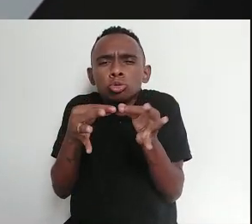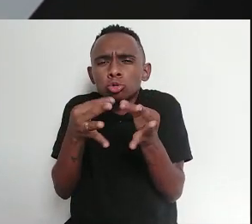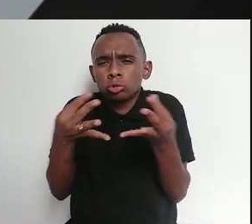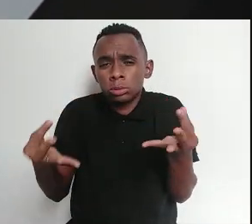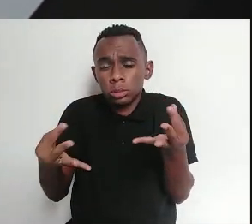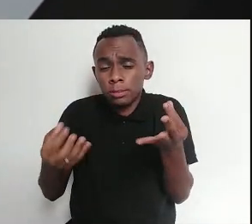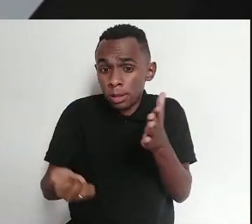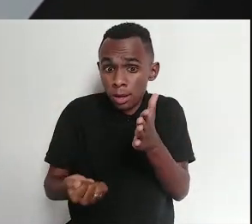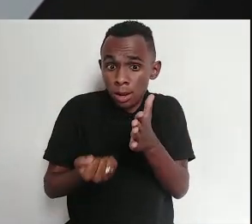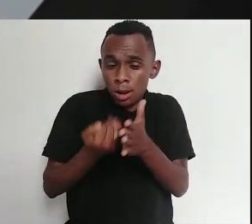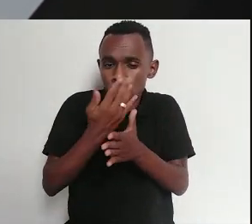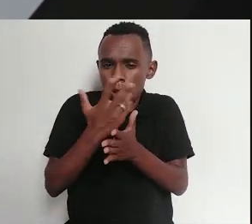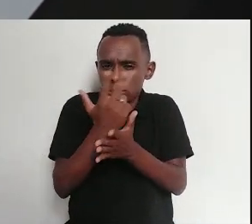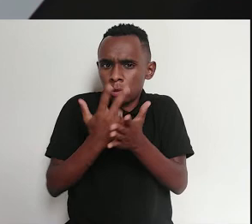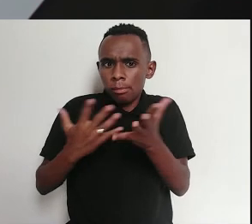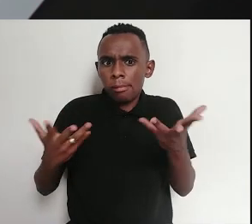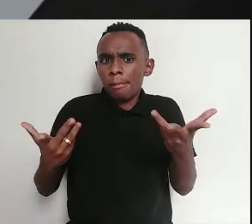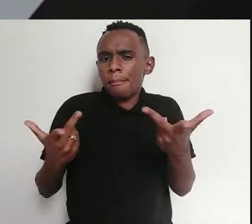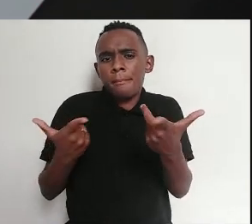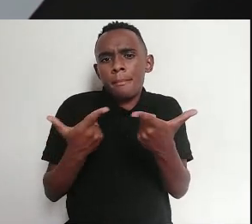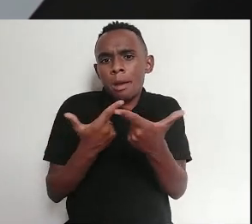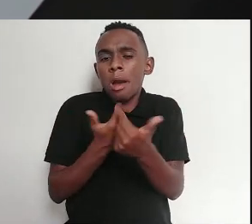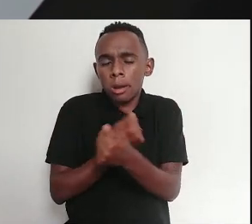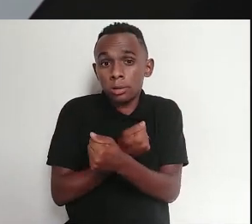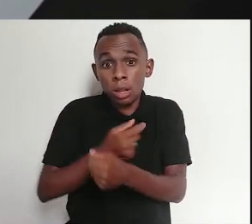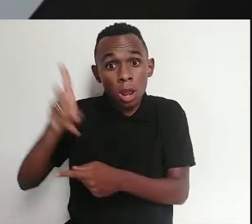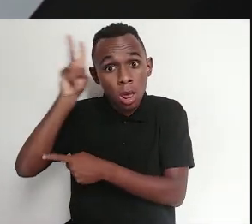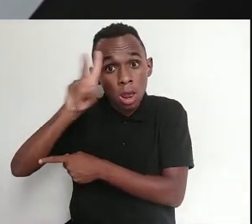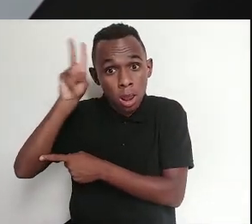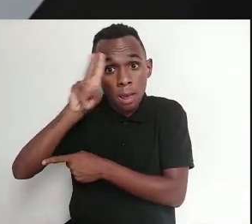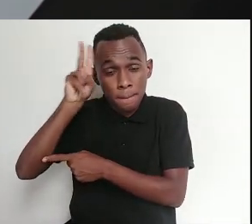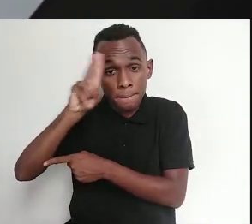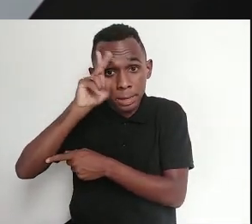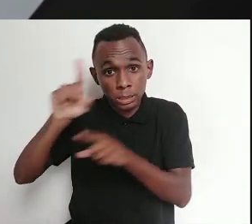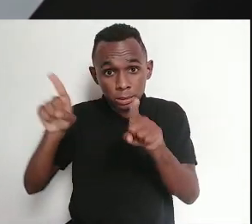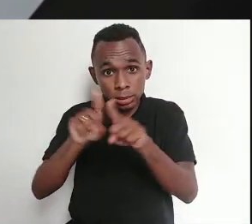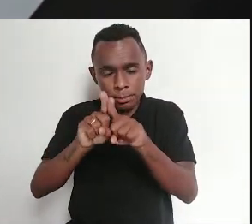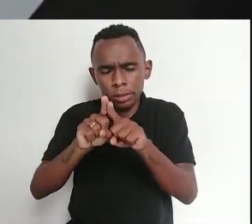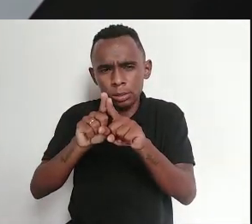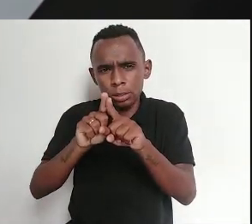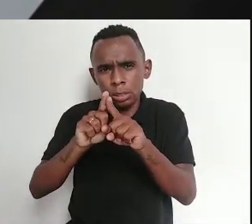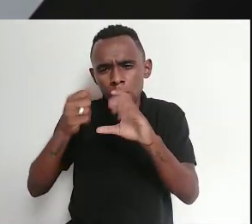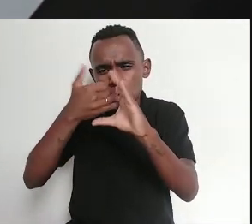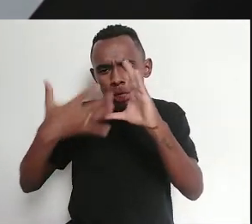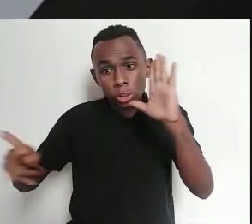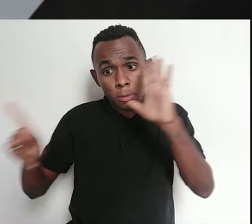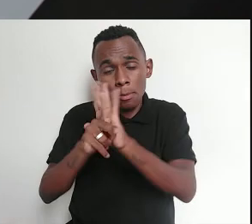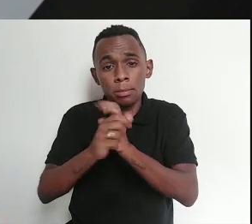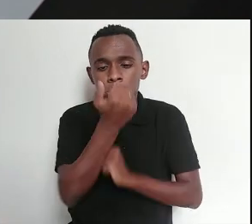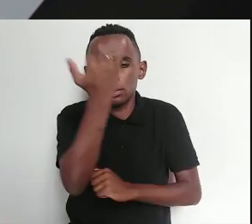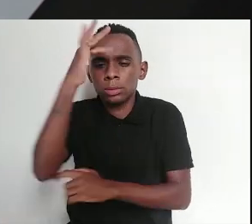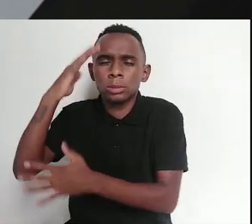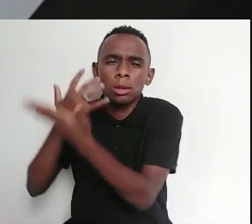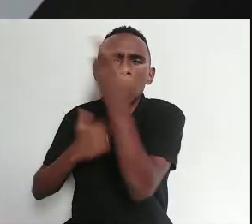criar formas bem elaboradas. E lembrando lá das formas da natureza, a gente pensar